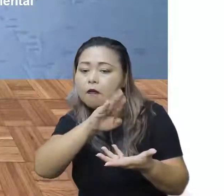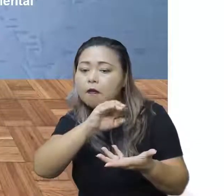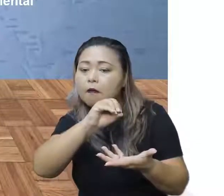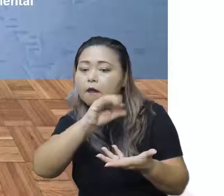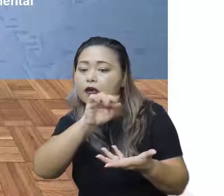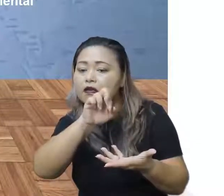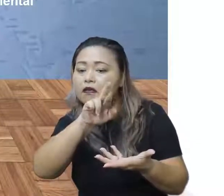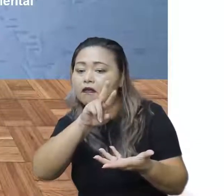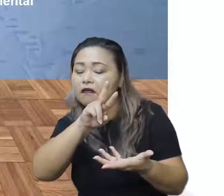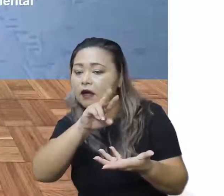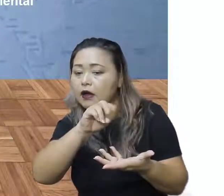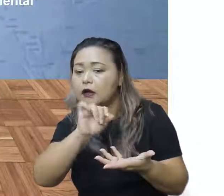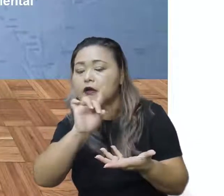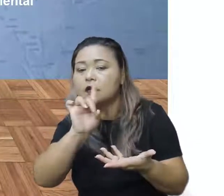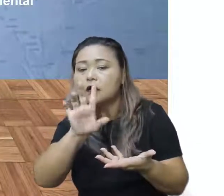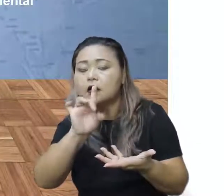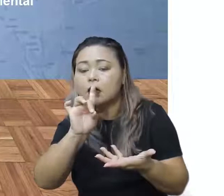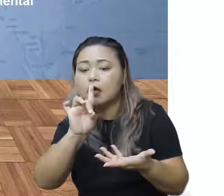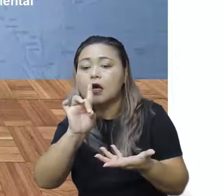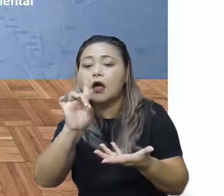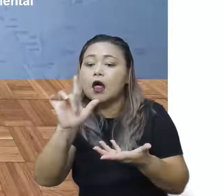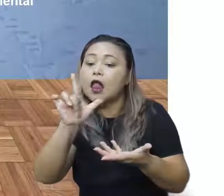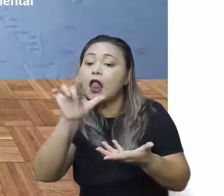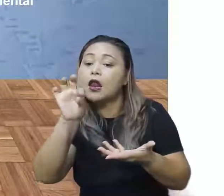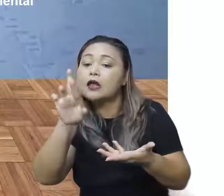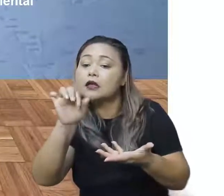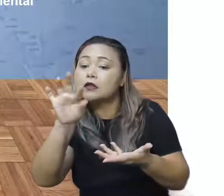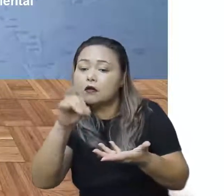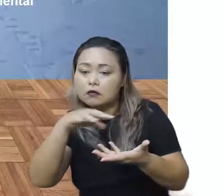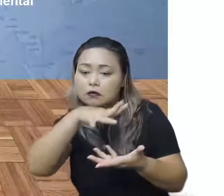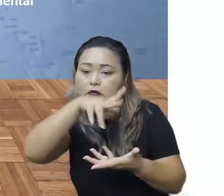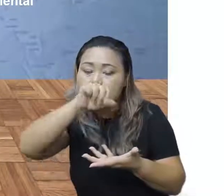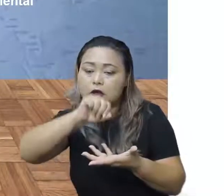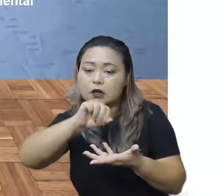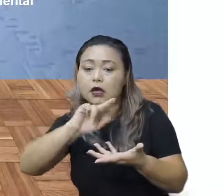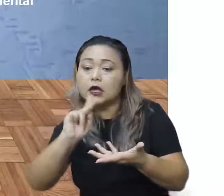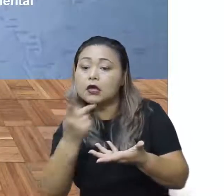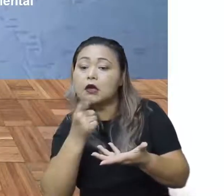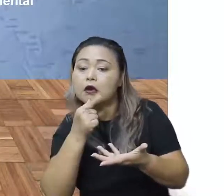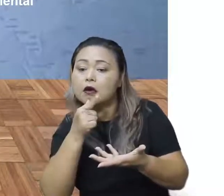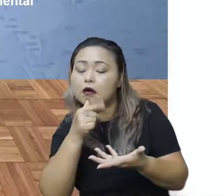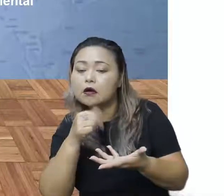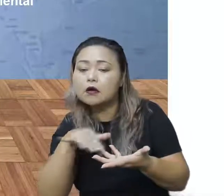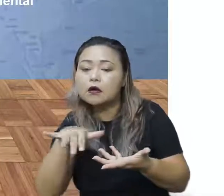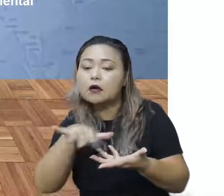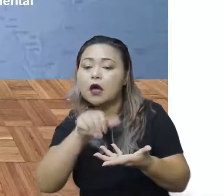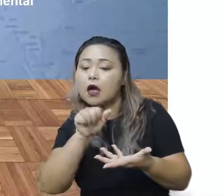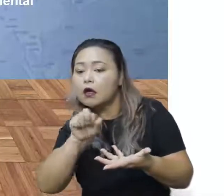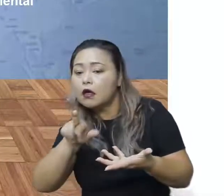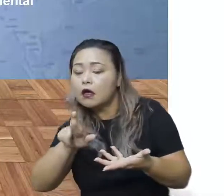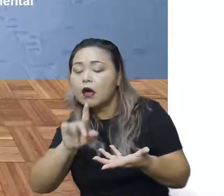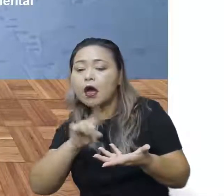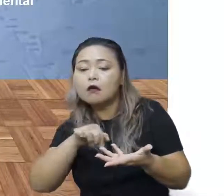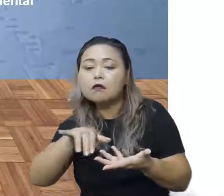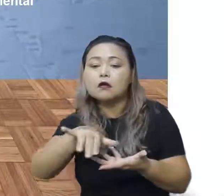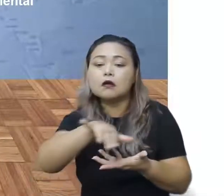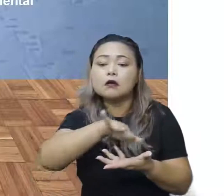O nosso planeta Terra é formado por litosfera, hidrosfera, atmosfera